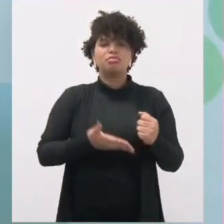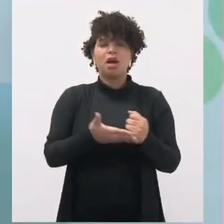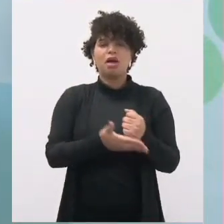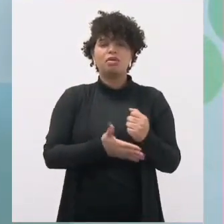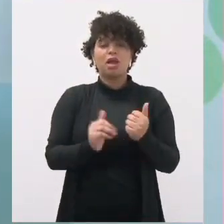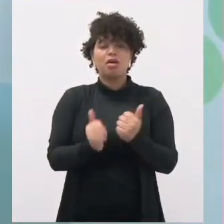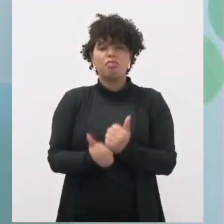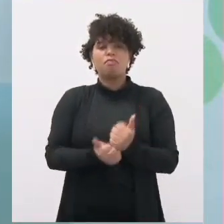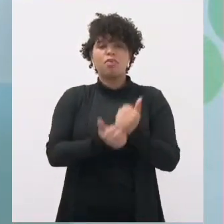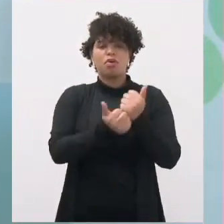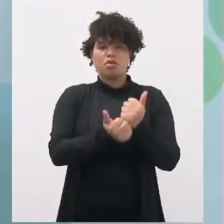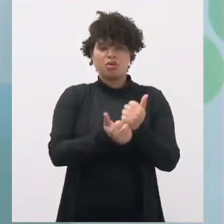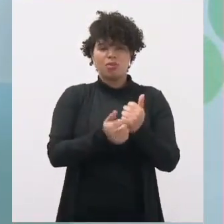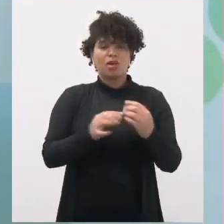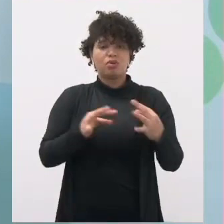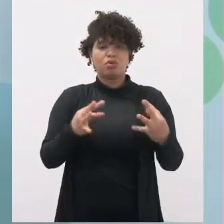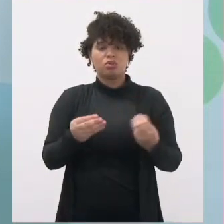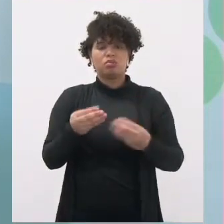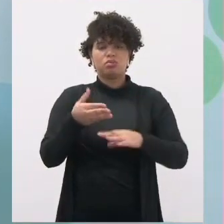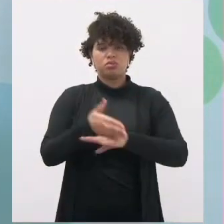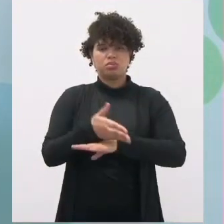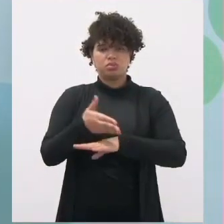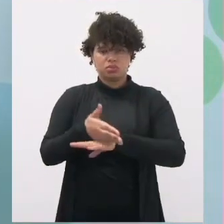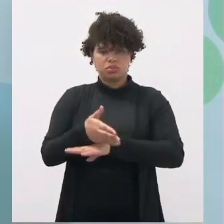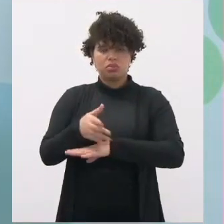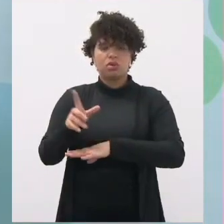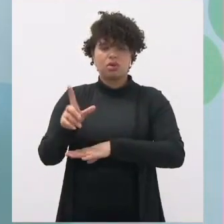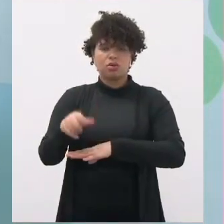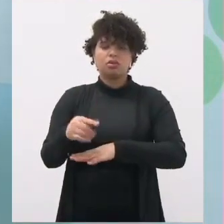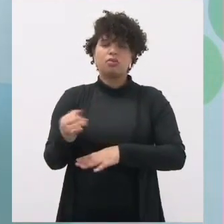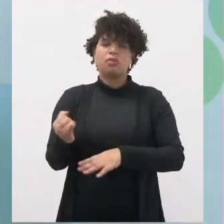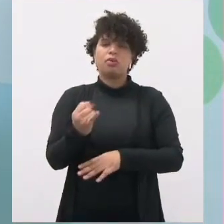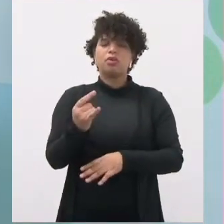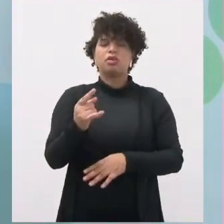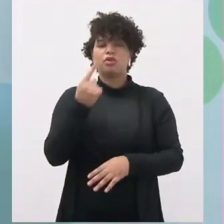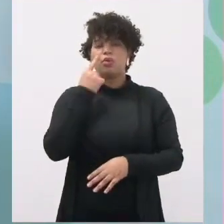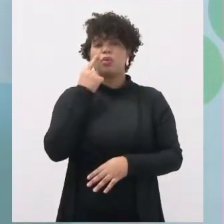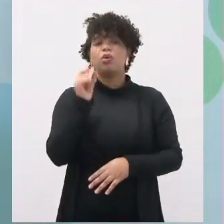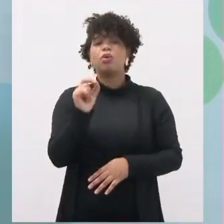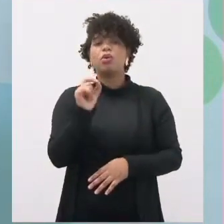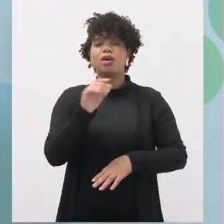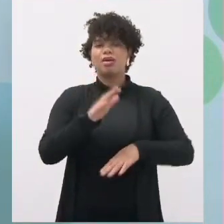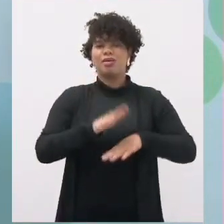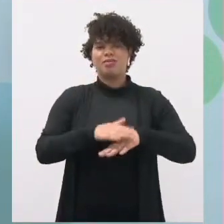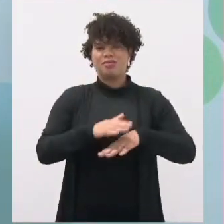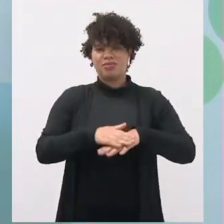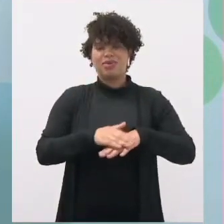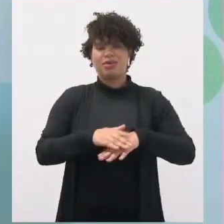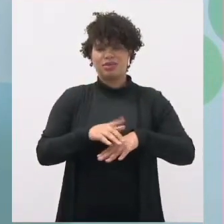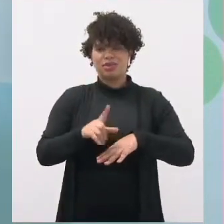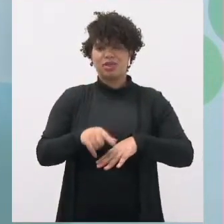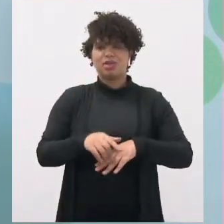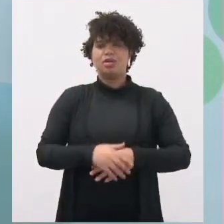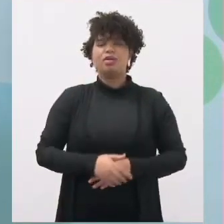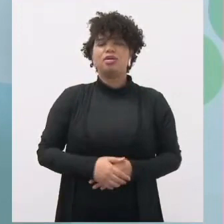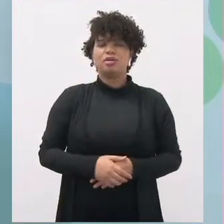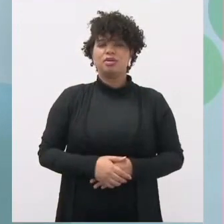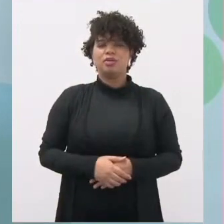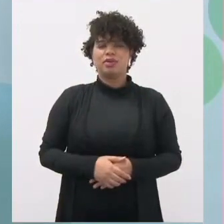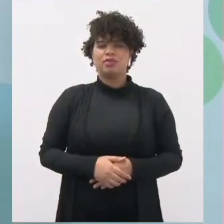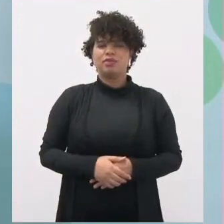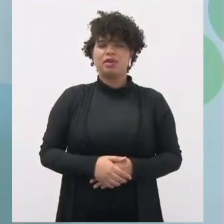subsidia, né, os nossos participantes nessas questões que tangenciam práticas, disseminação de práticas, de